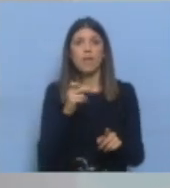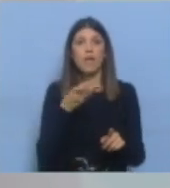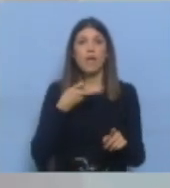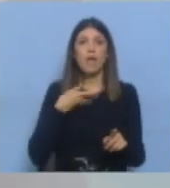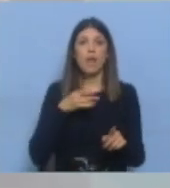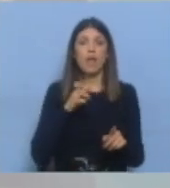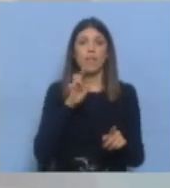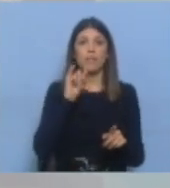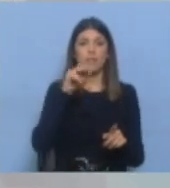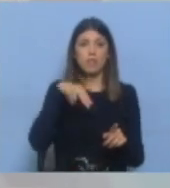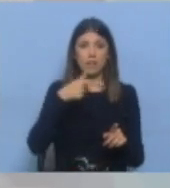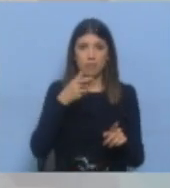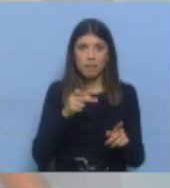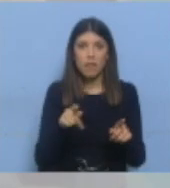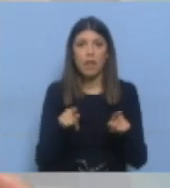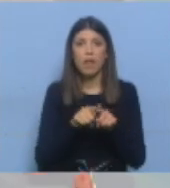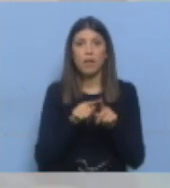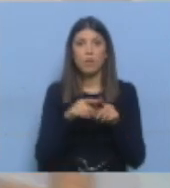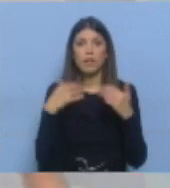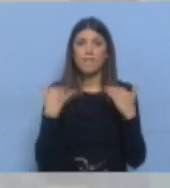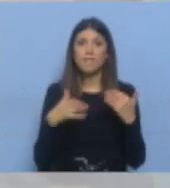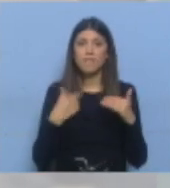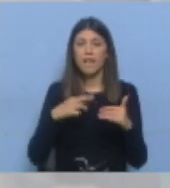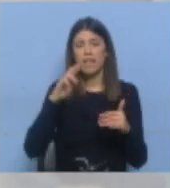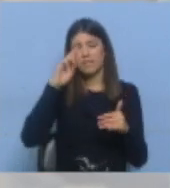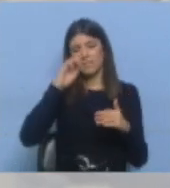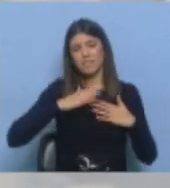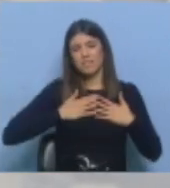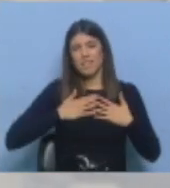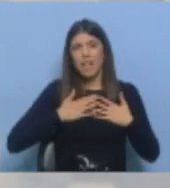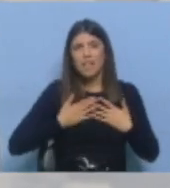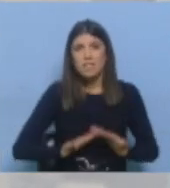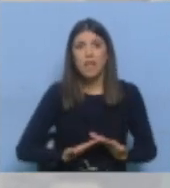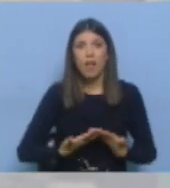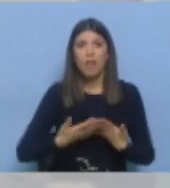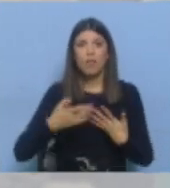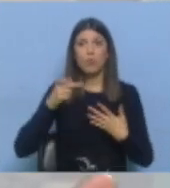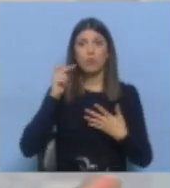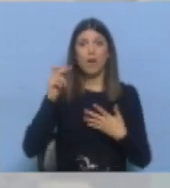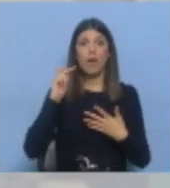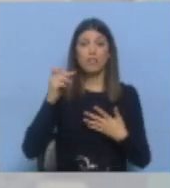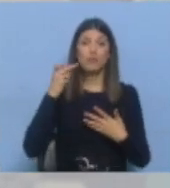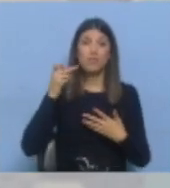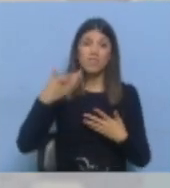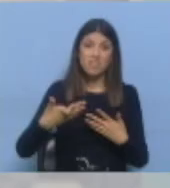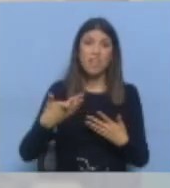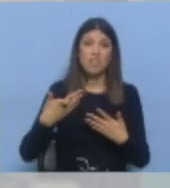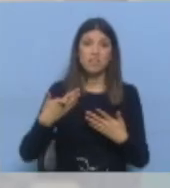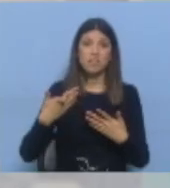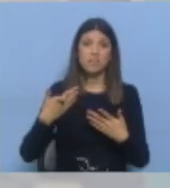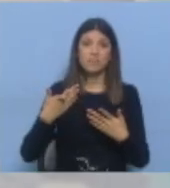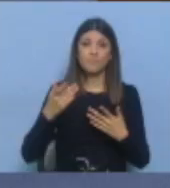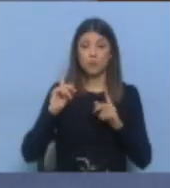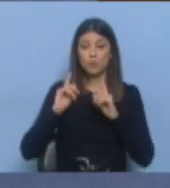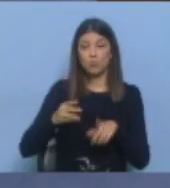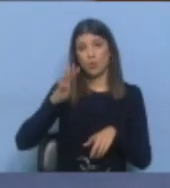a fadiga deste pontificado em reformar a Cúria, em pôr em ordem a questão da economia. Está a ser um muro, quase. Pronto, que